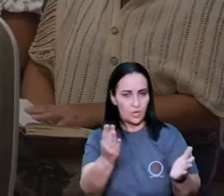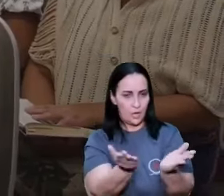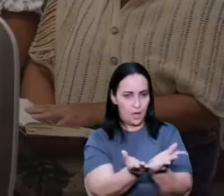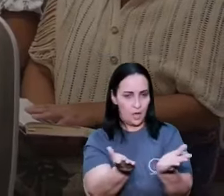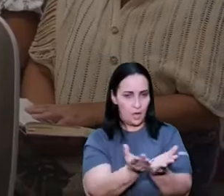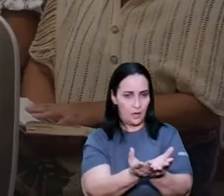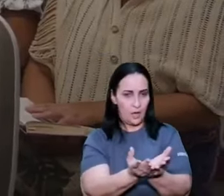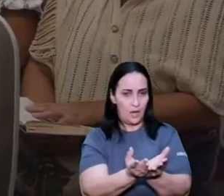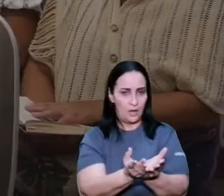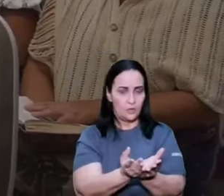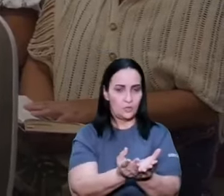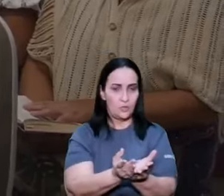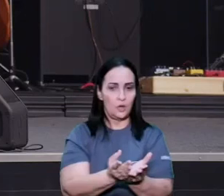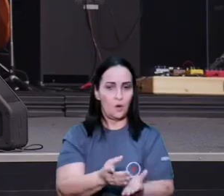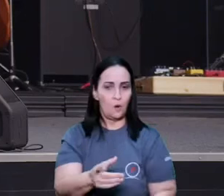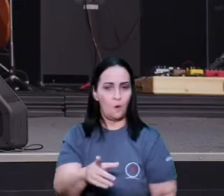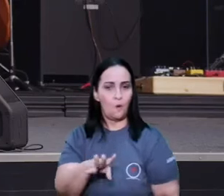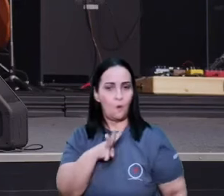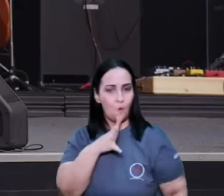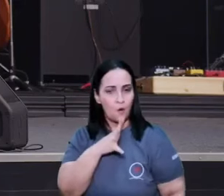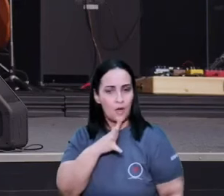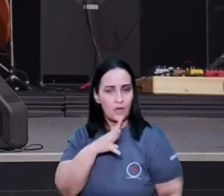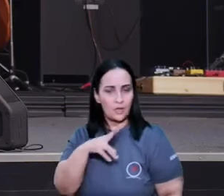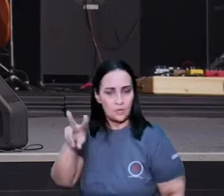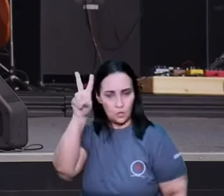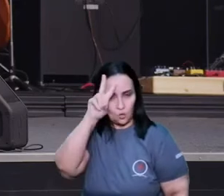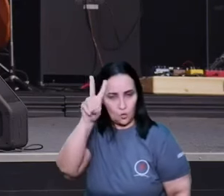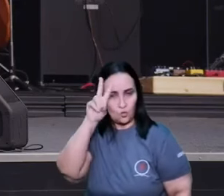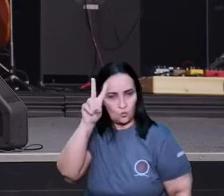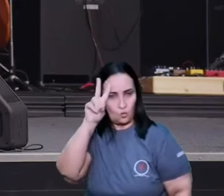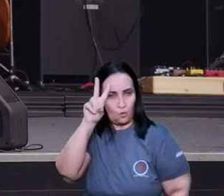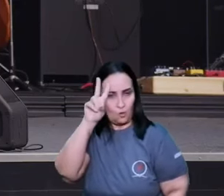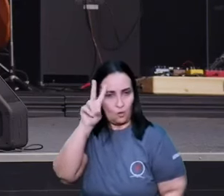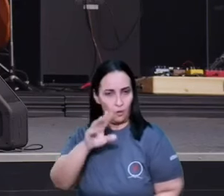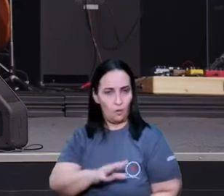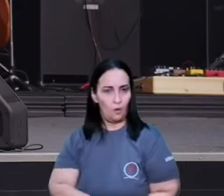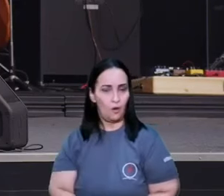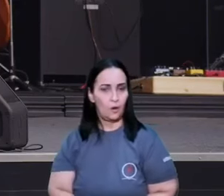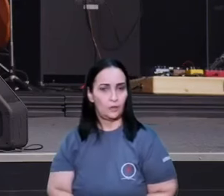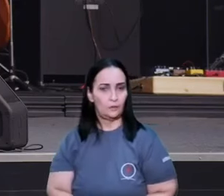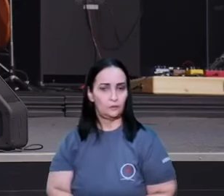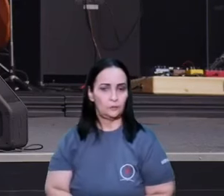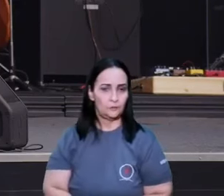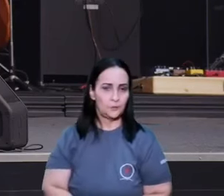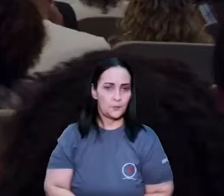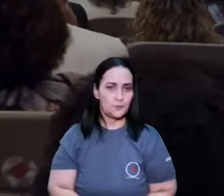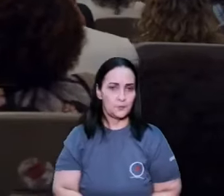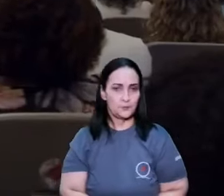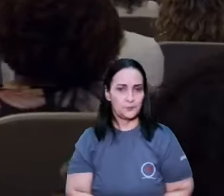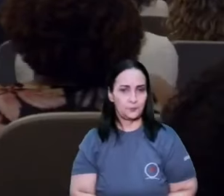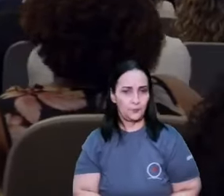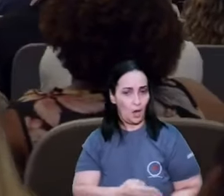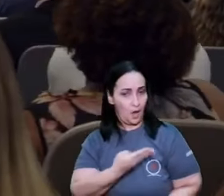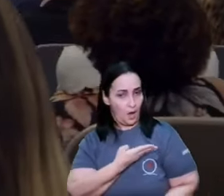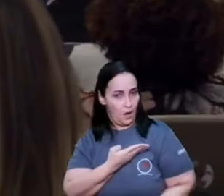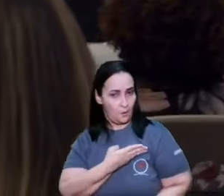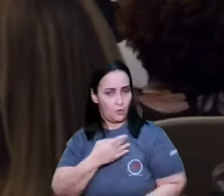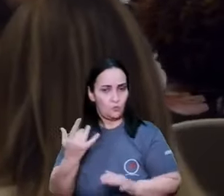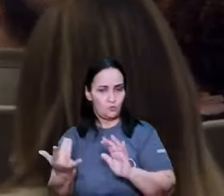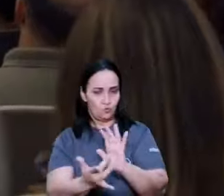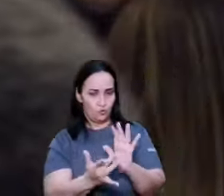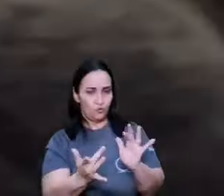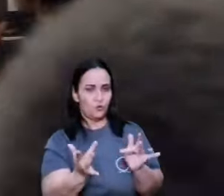ressurreição de Lázaro mas hoje eu quero convidá-los não olhar de